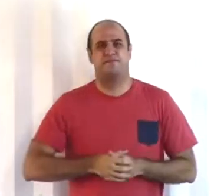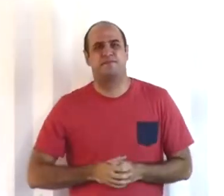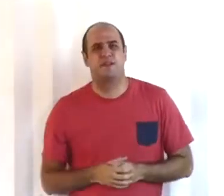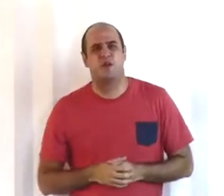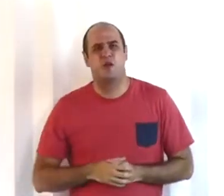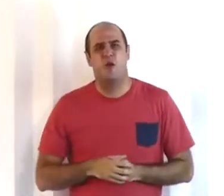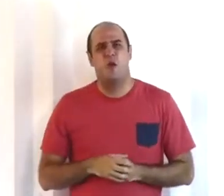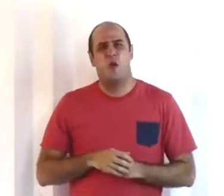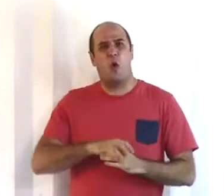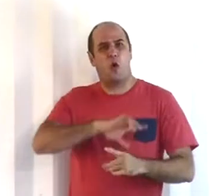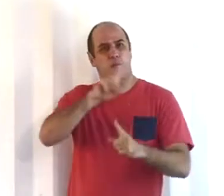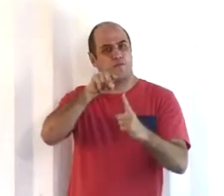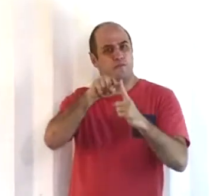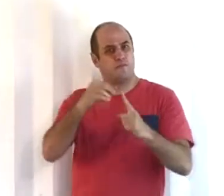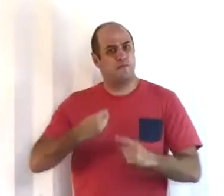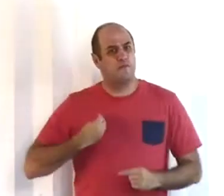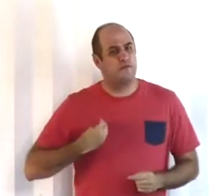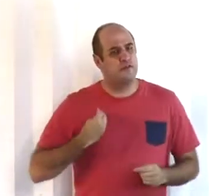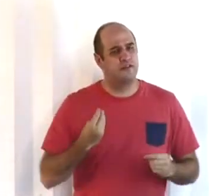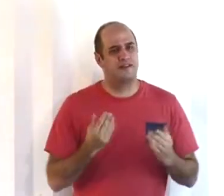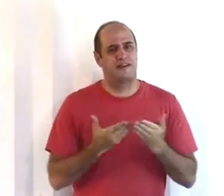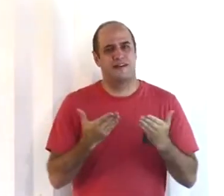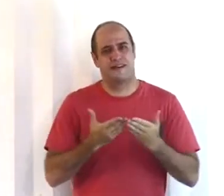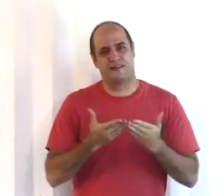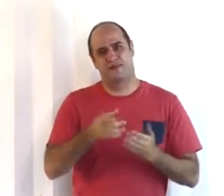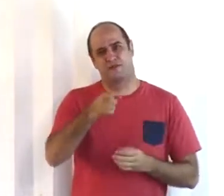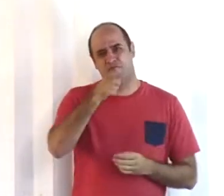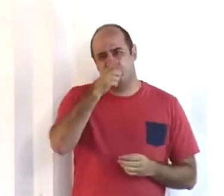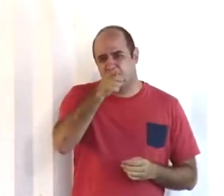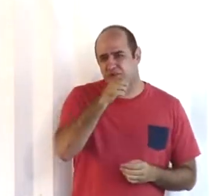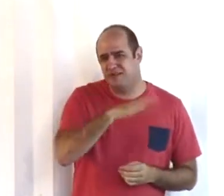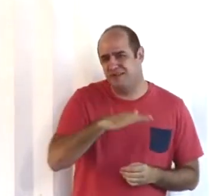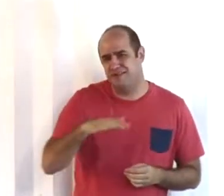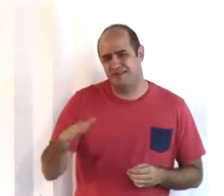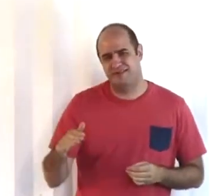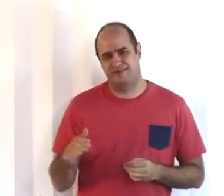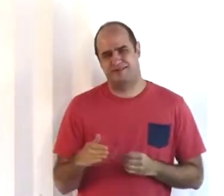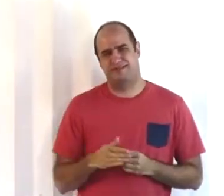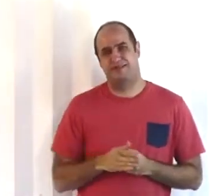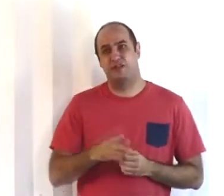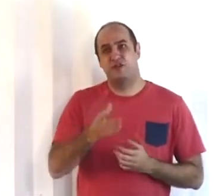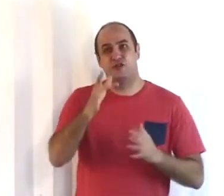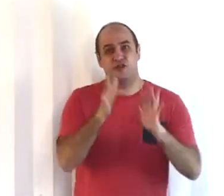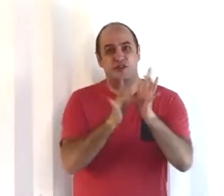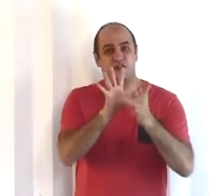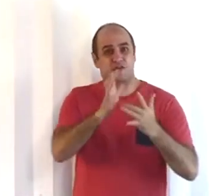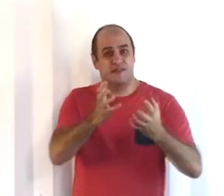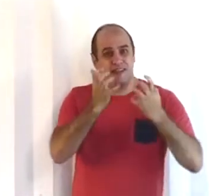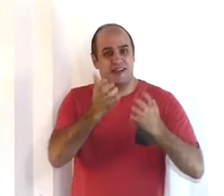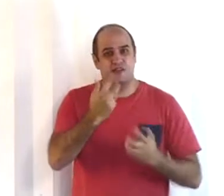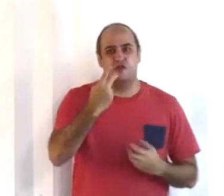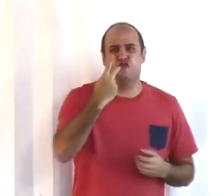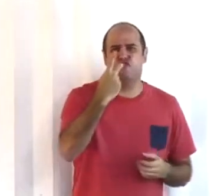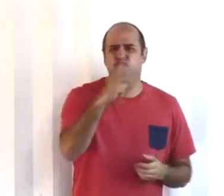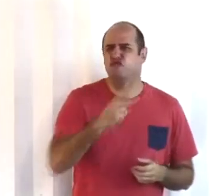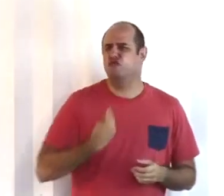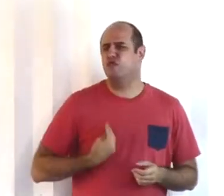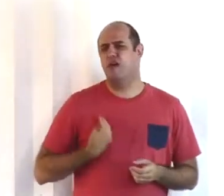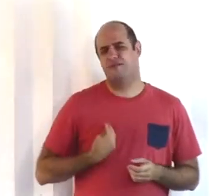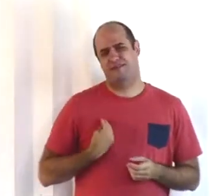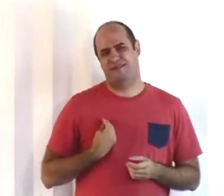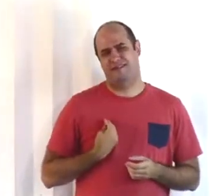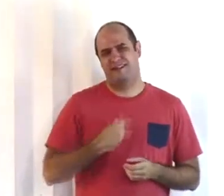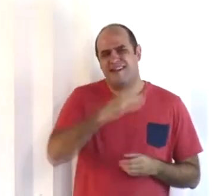sua realidade, pequena criança. O ideal de Jesus para você,